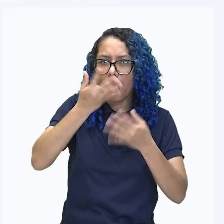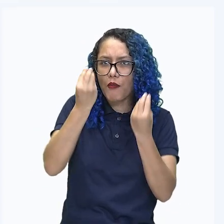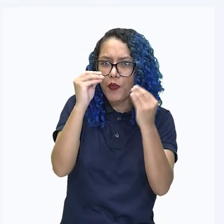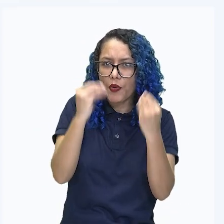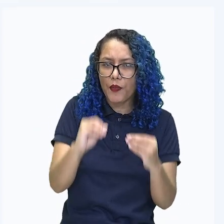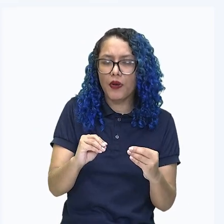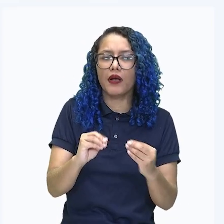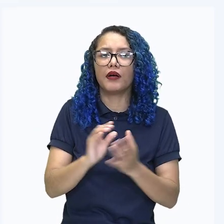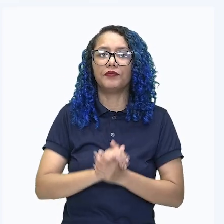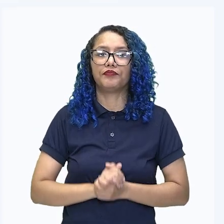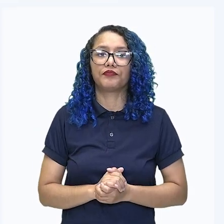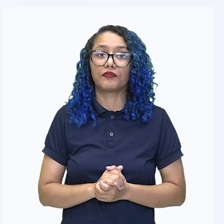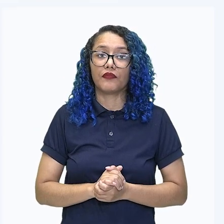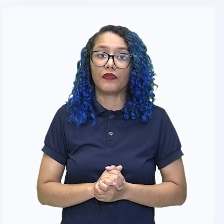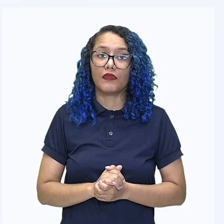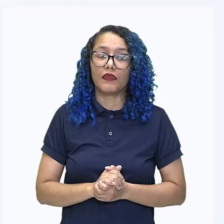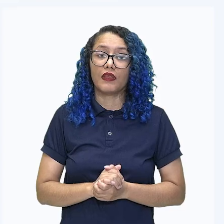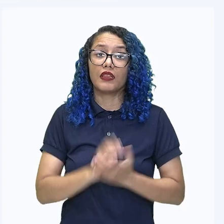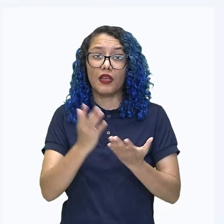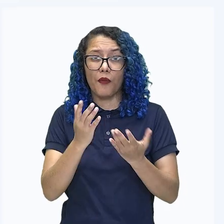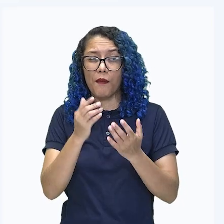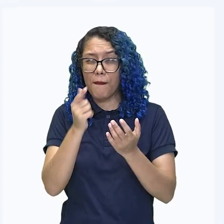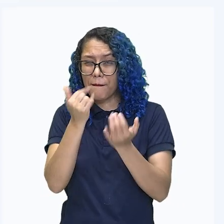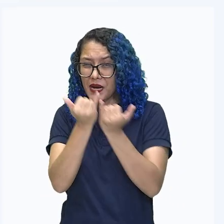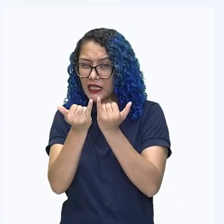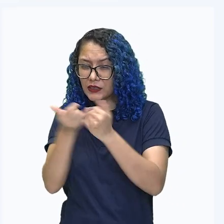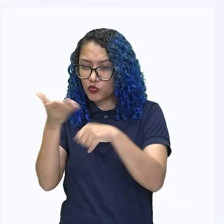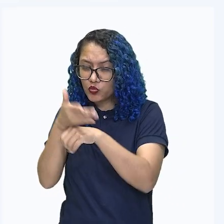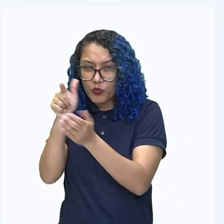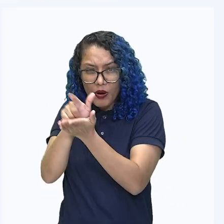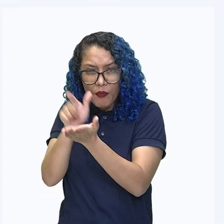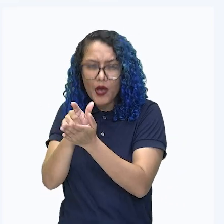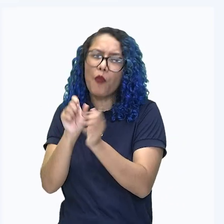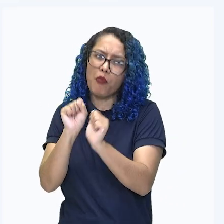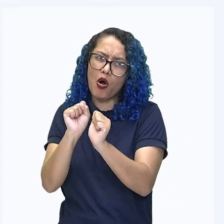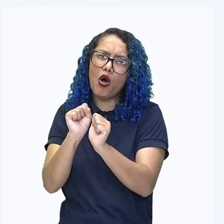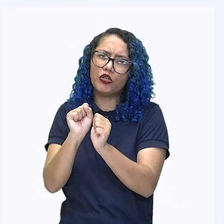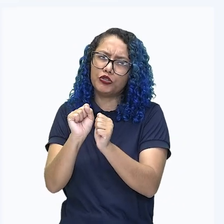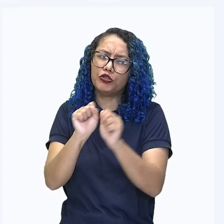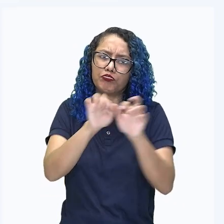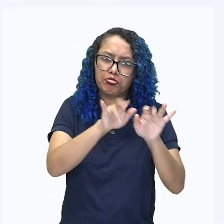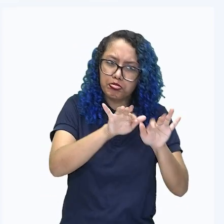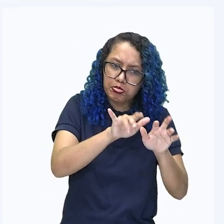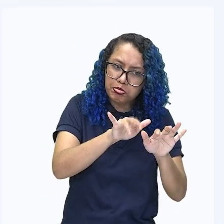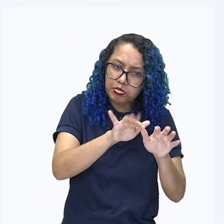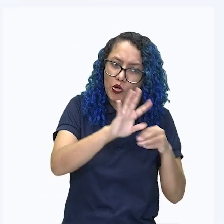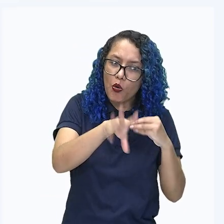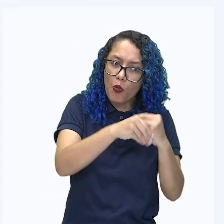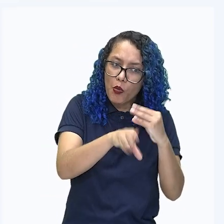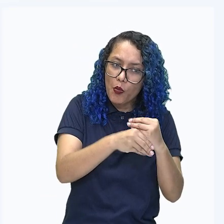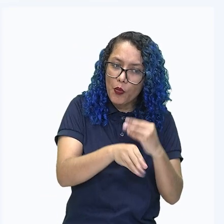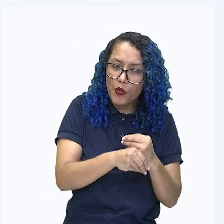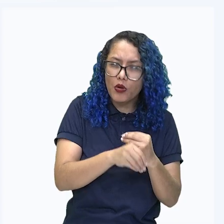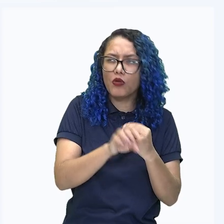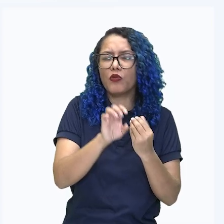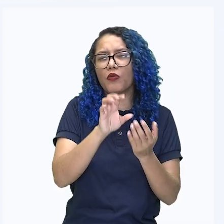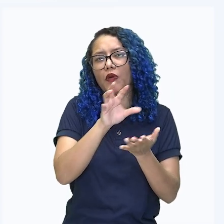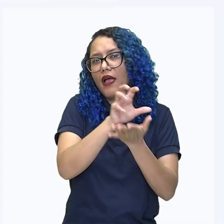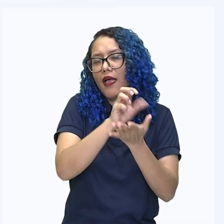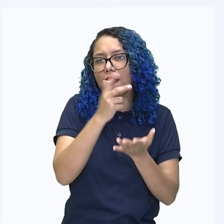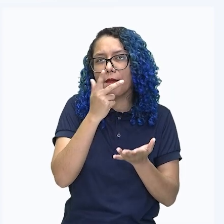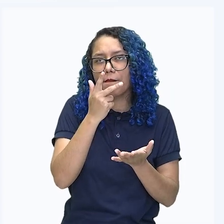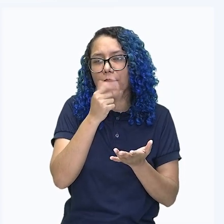né, alguns fatos, algumas atividades extras podem ser anotadas ali, mas ela é mais um